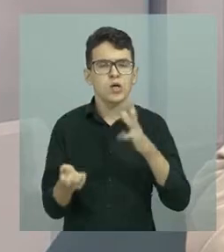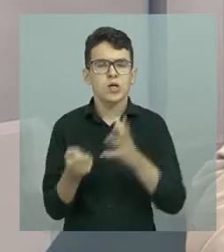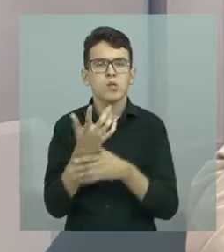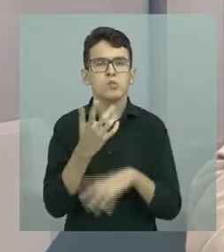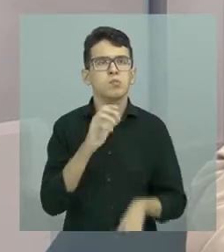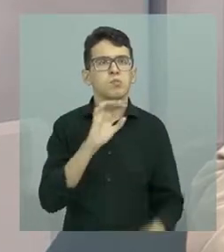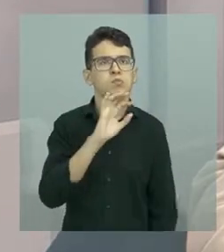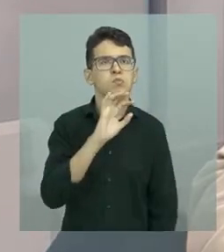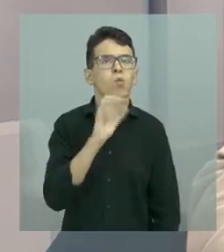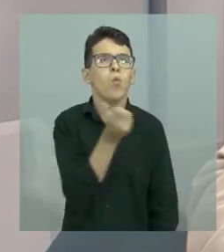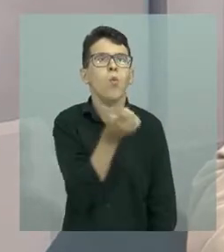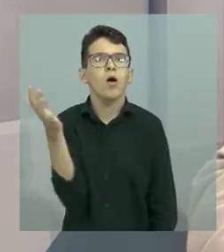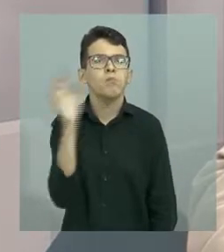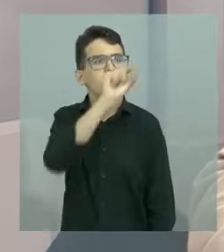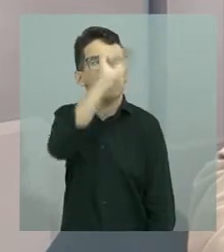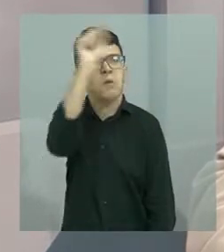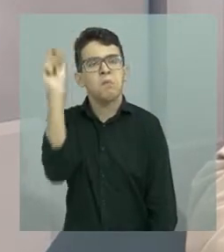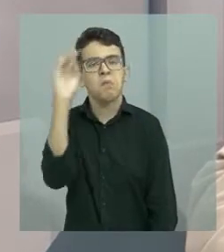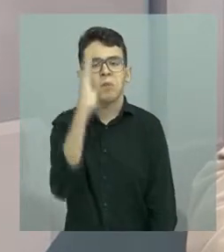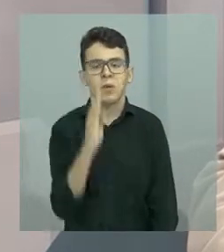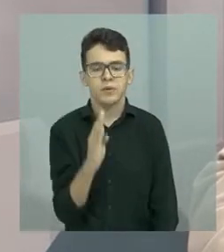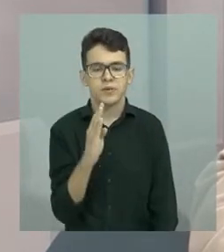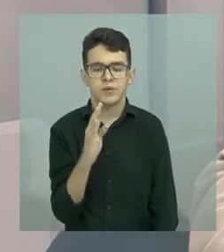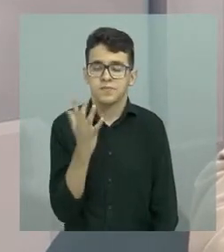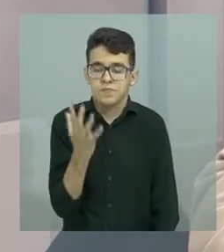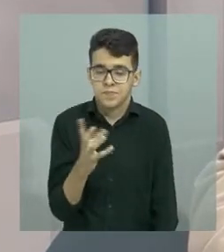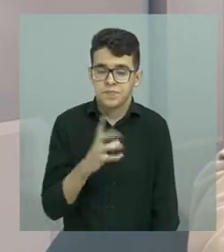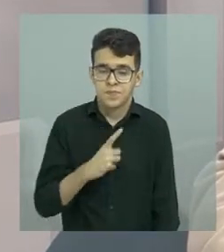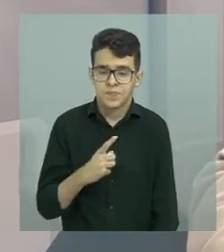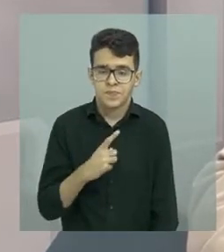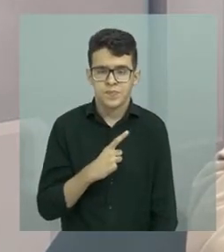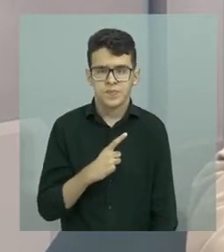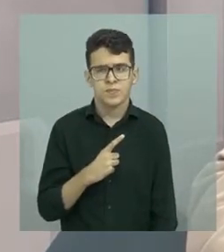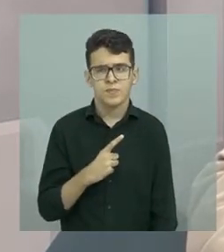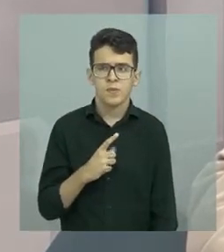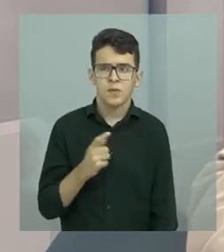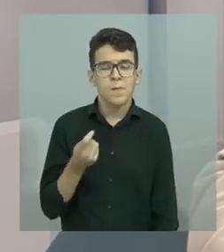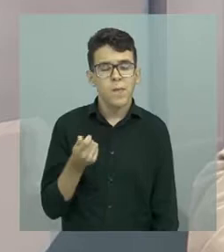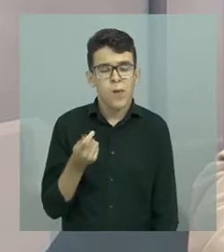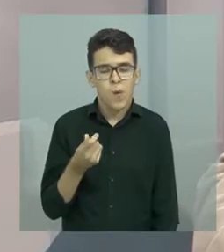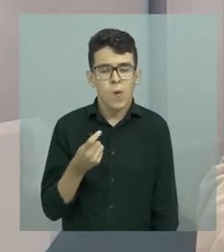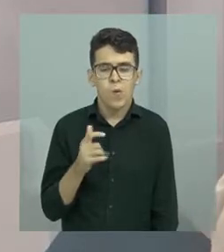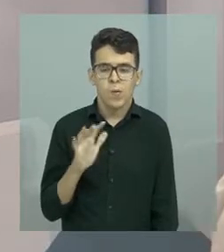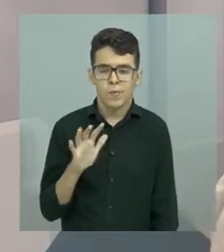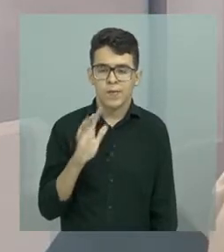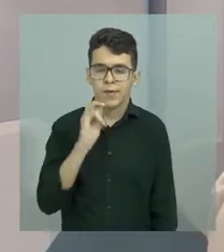do país? Ainda são poucos, né? Olha, são poucos, mas nós temos já alguns avançados,